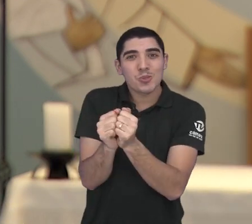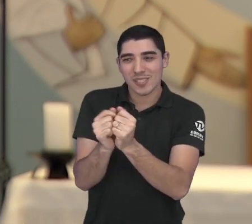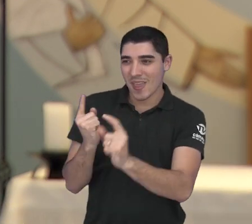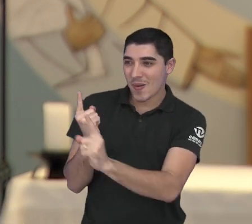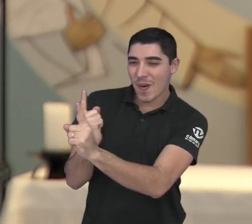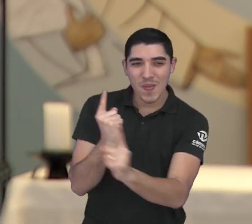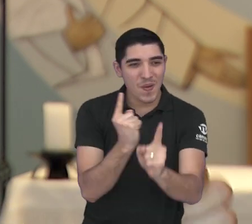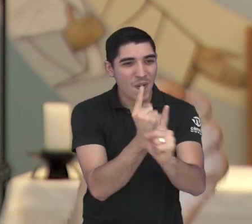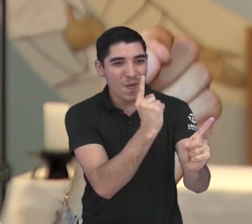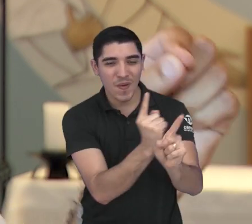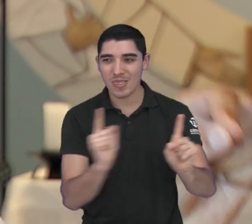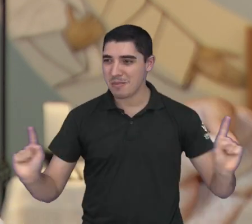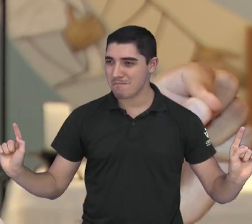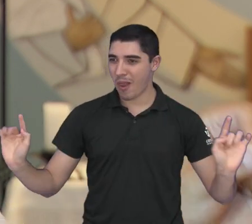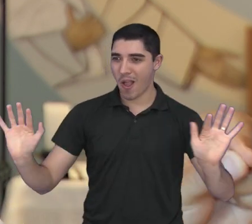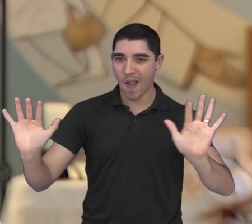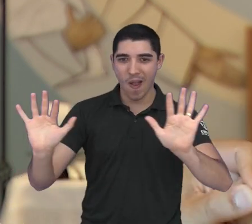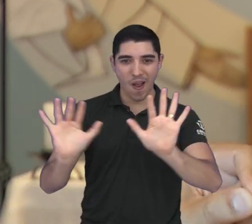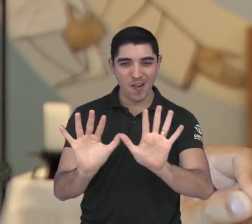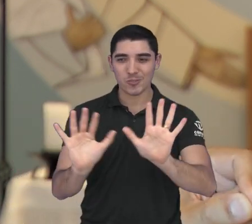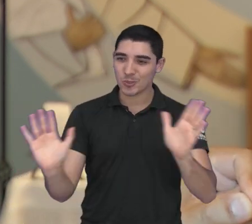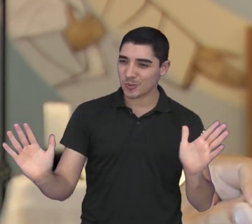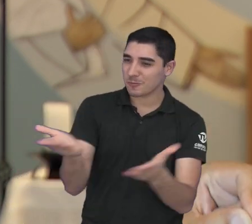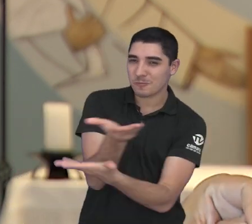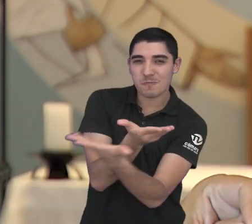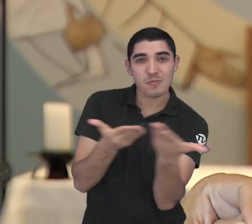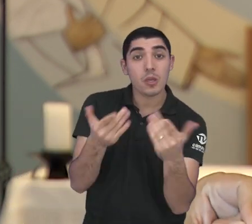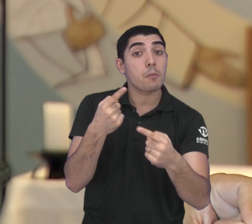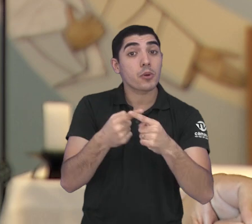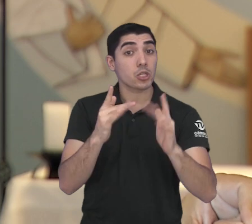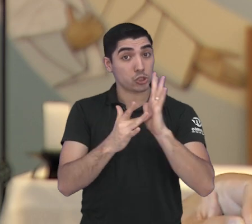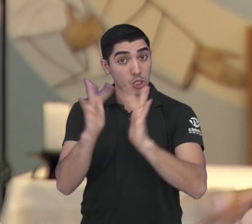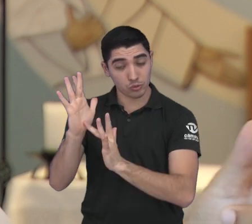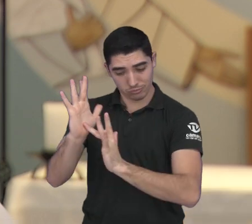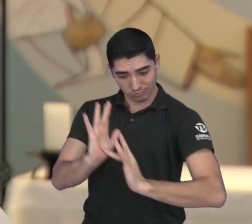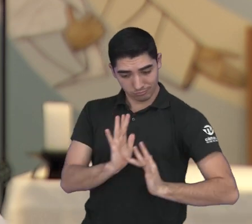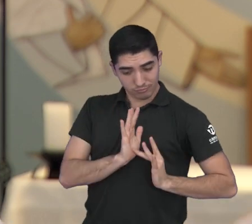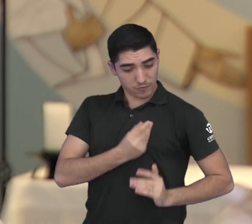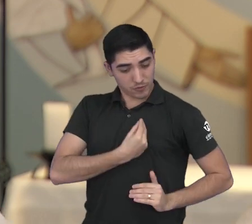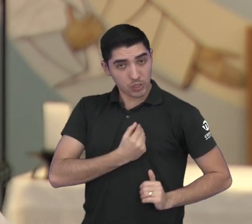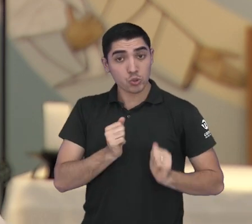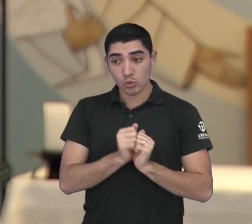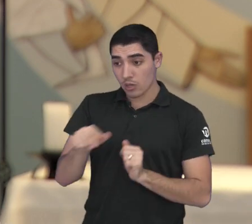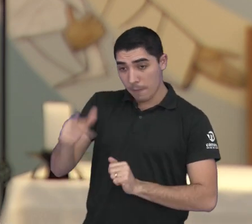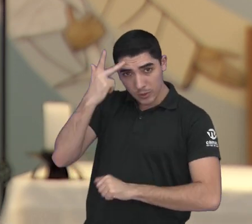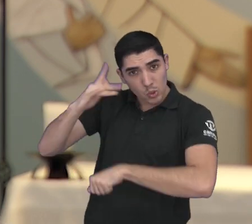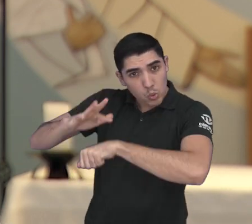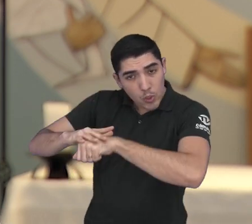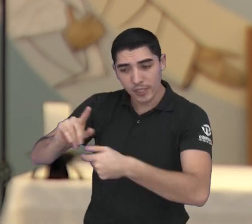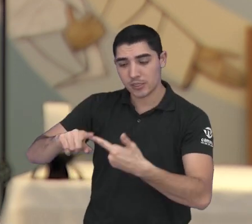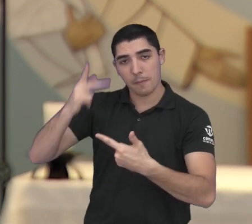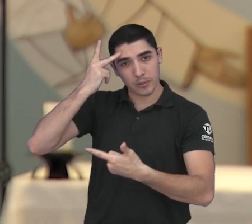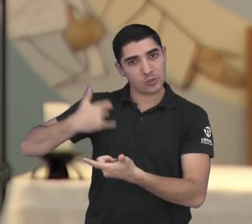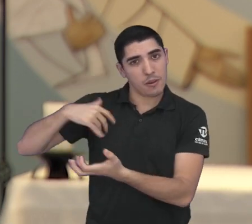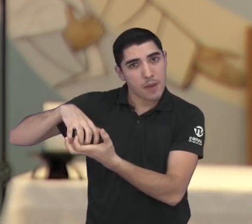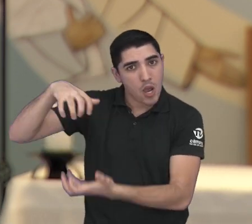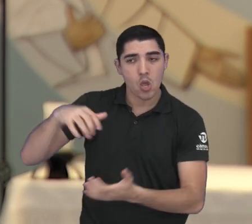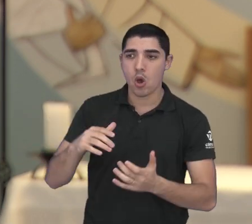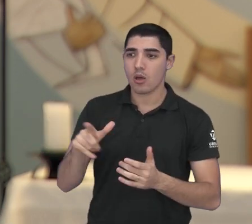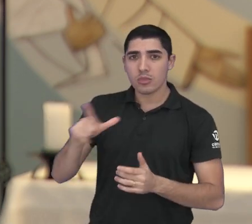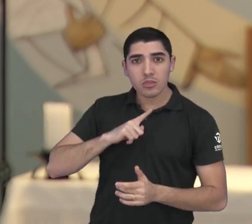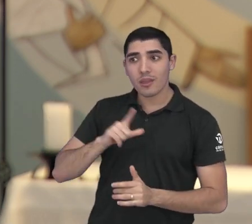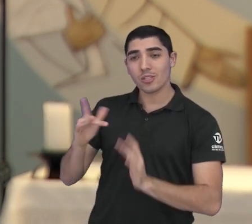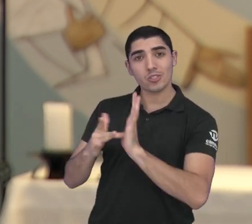outro, entendendo que Cristo se faz presente em quem precisa de mim. Então, no doente, no idoso, né? E seria até uma